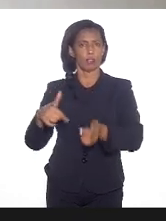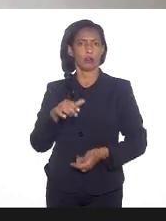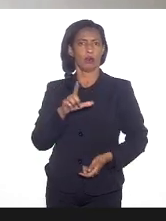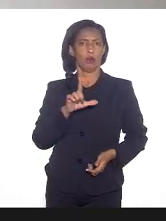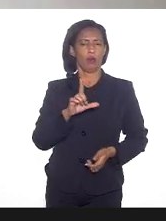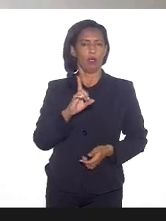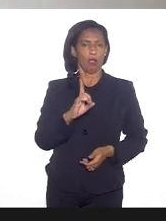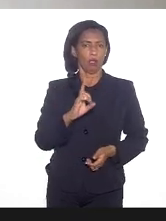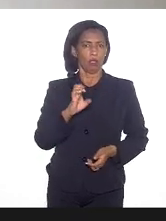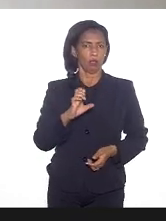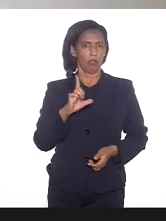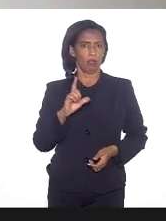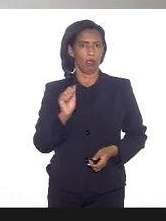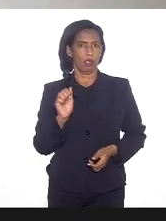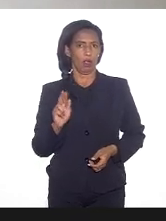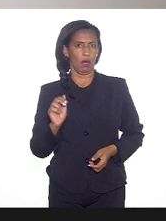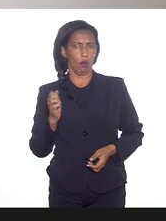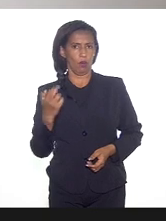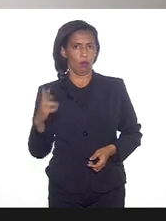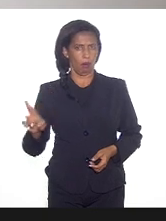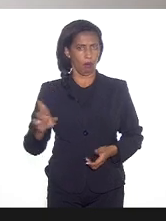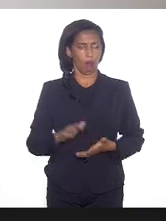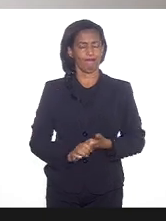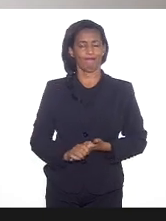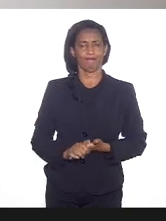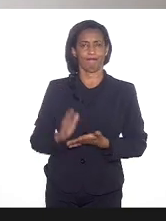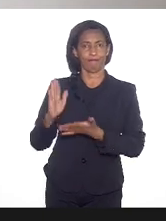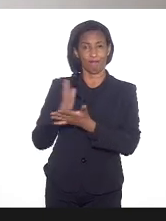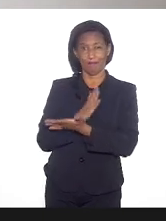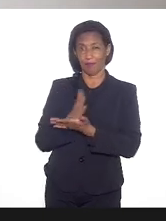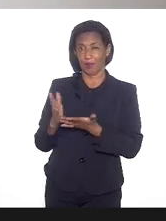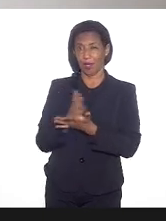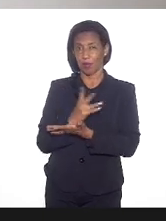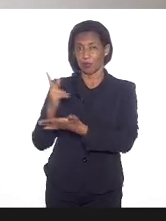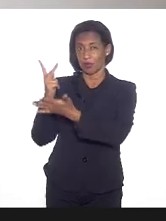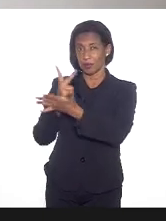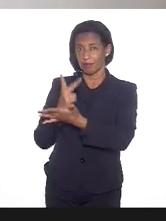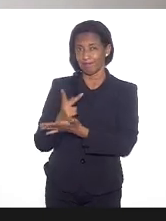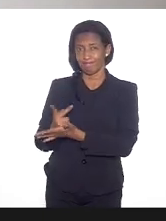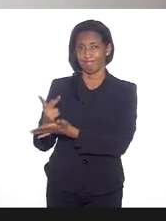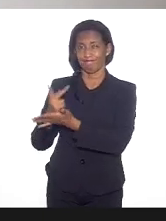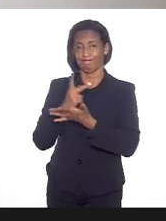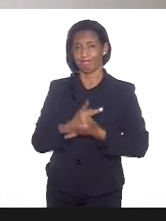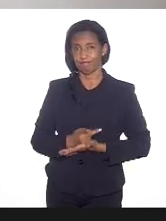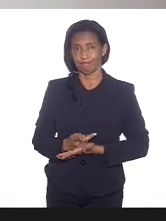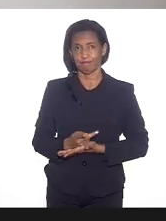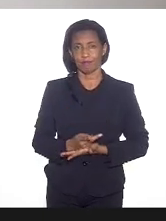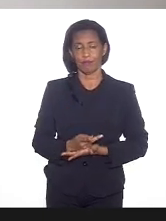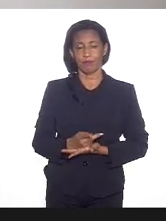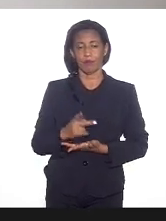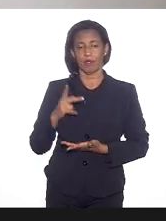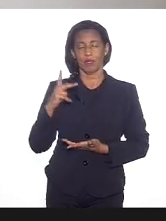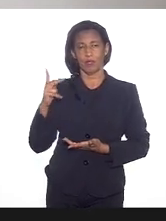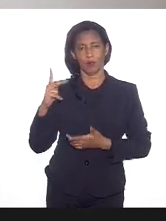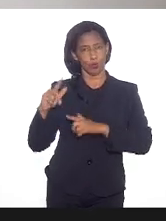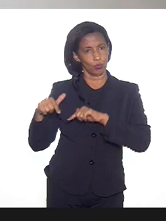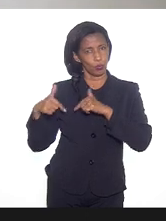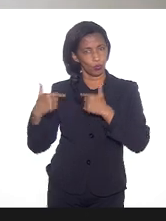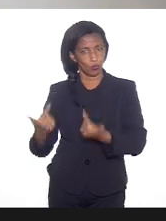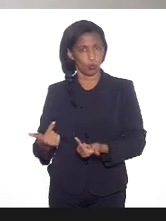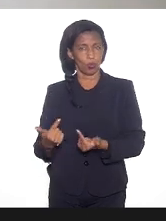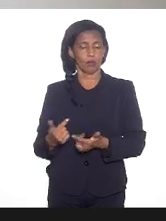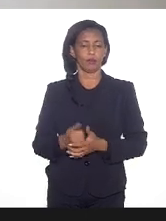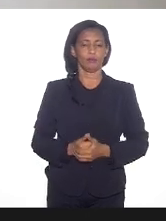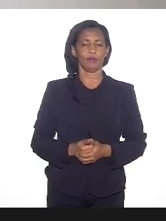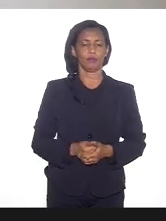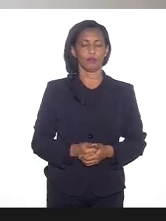é onde ficaram mais evidentes algumas irregularidades praticadas, né, na sua operacionalização e na sua